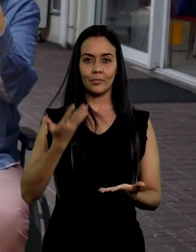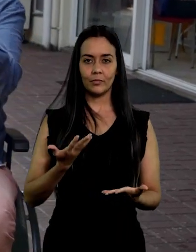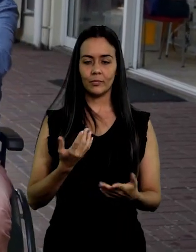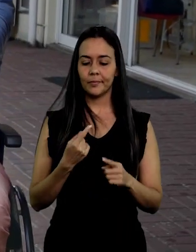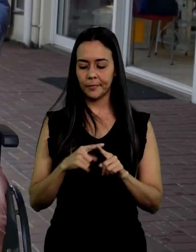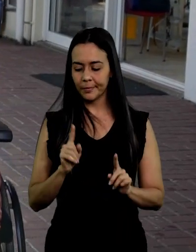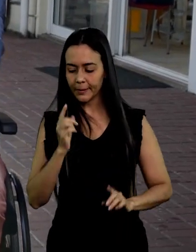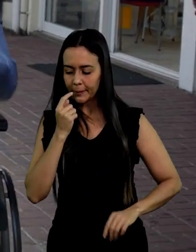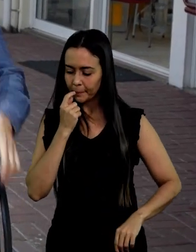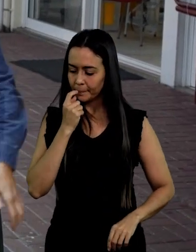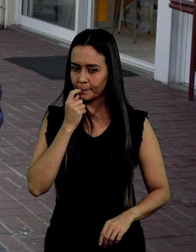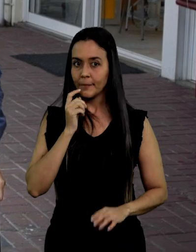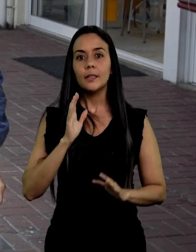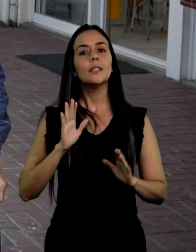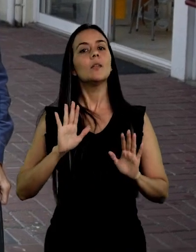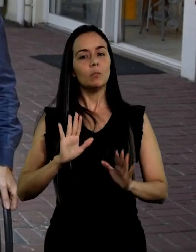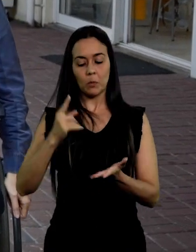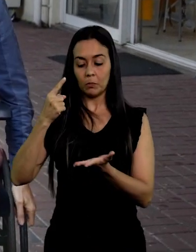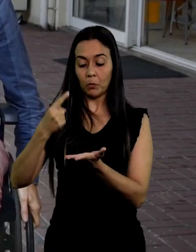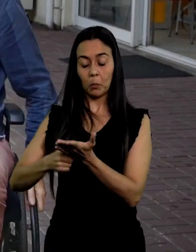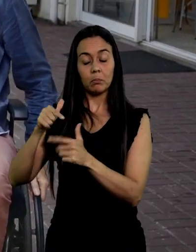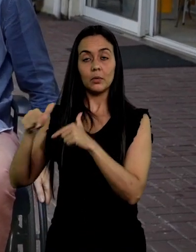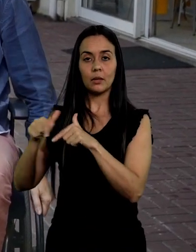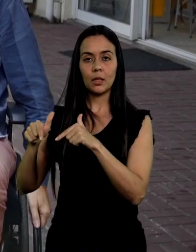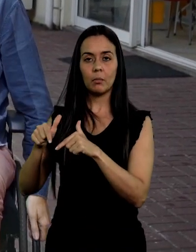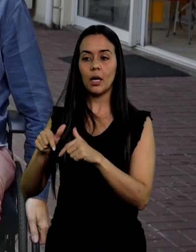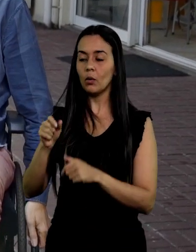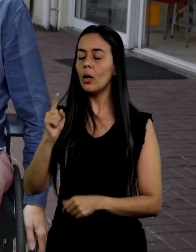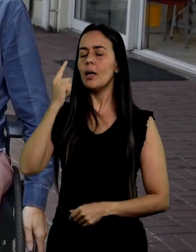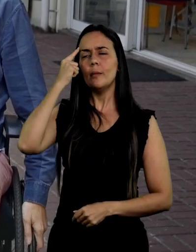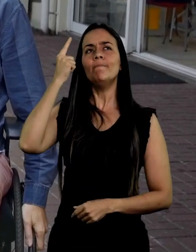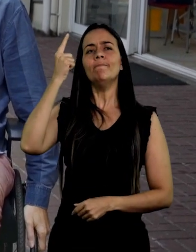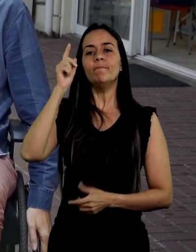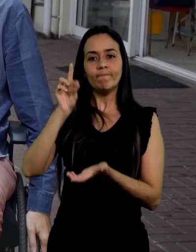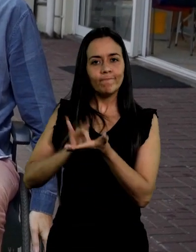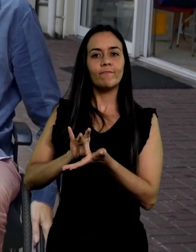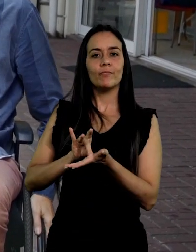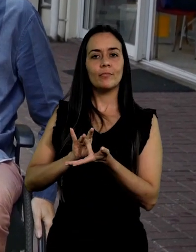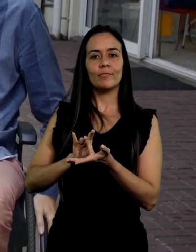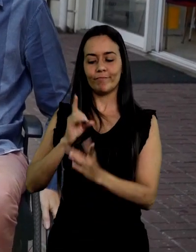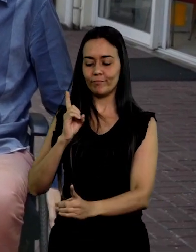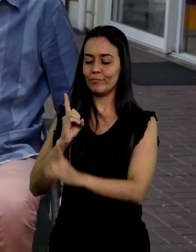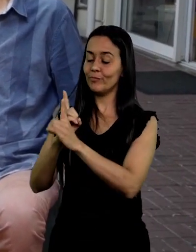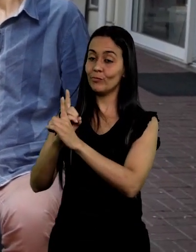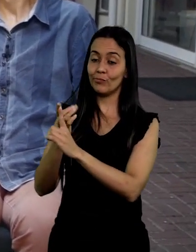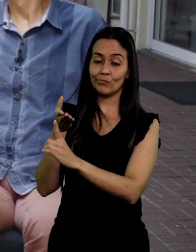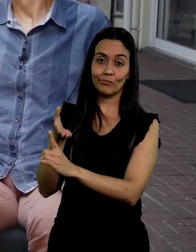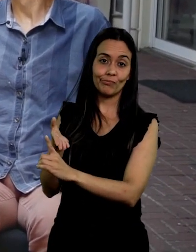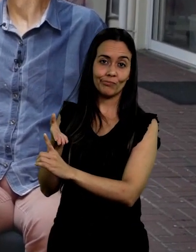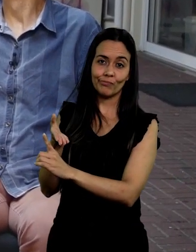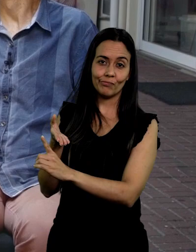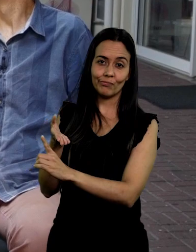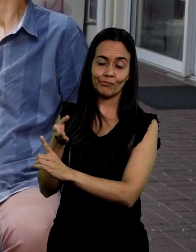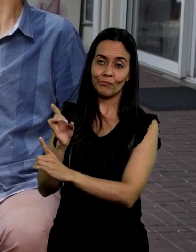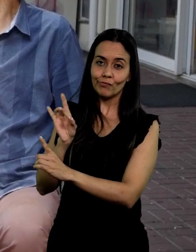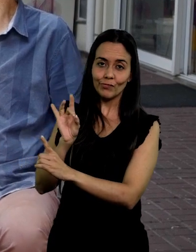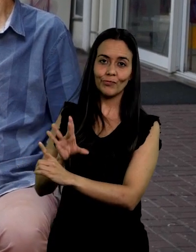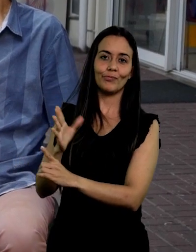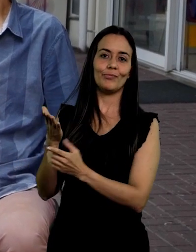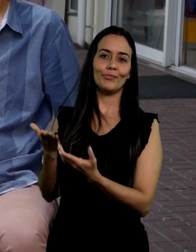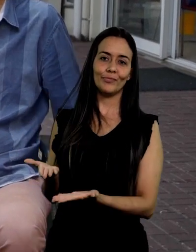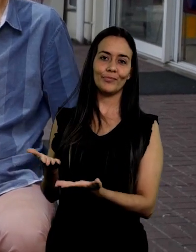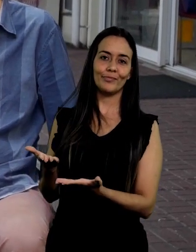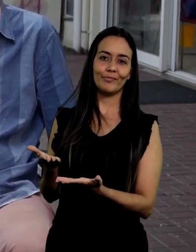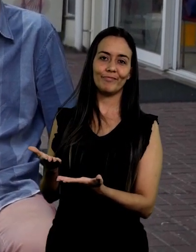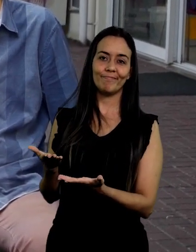para impedir esse encontro que nós estamos tendo aqui agora, que é o encontro de trabalho. A gente precisou de um pretexto para ter utilidade,